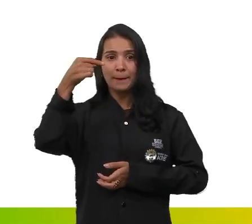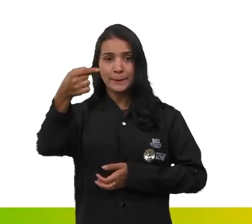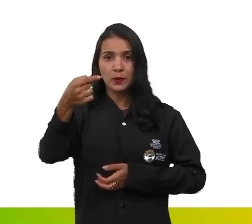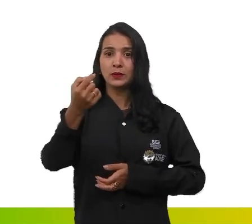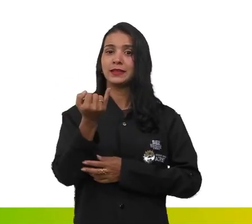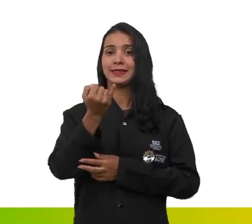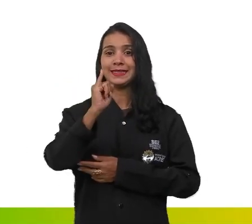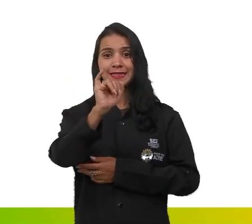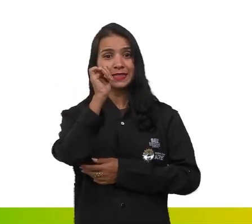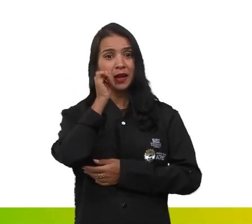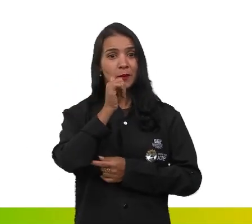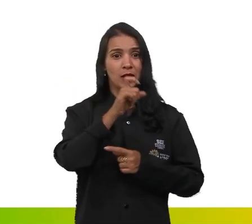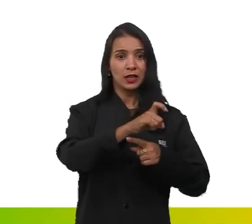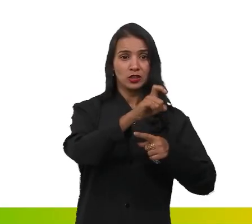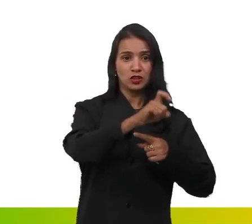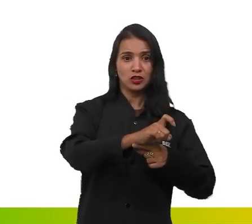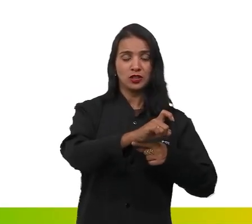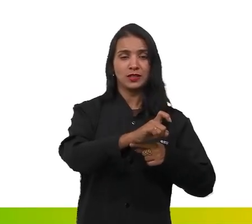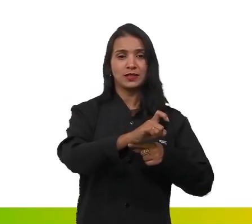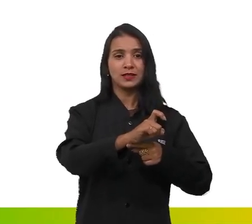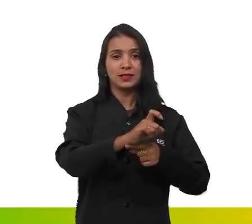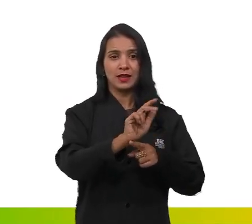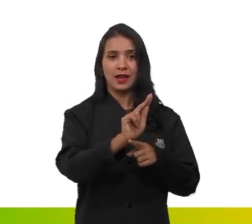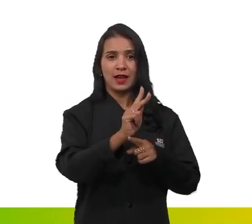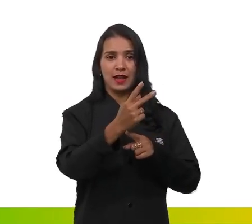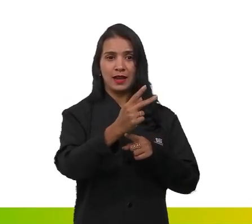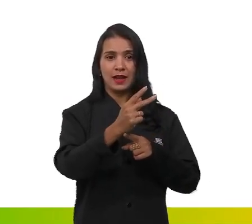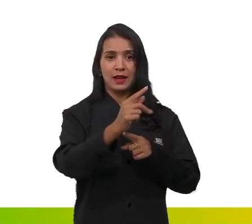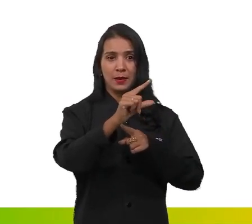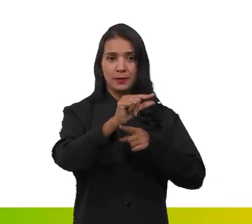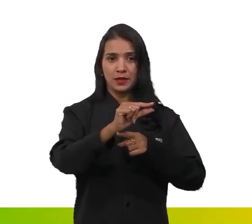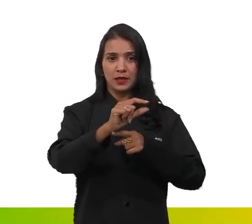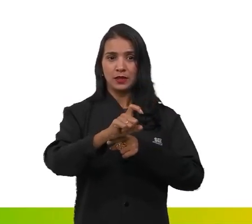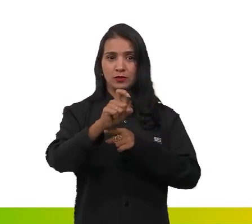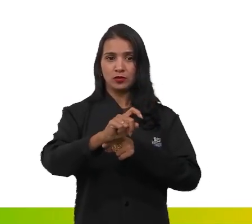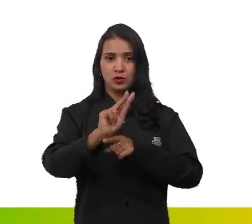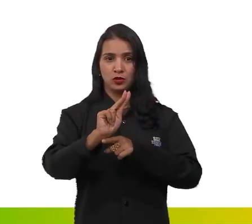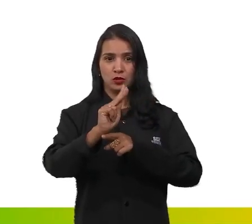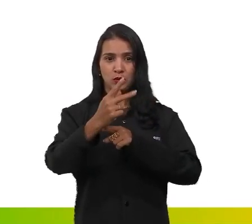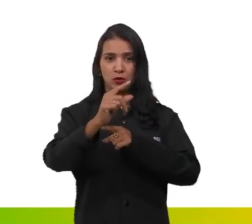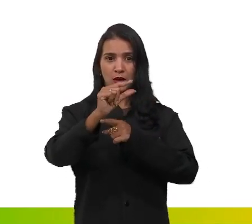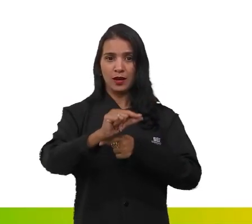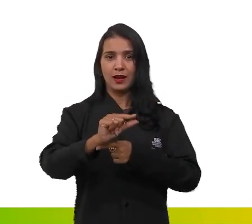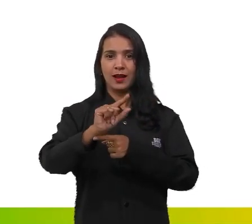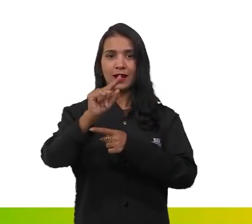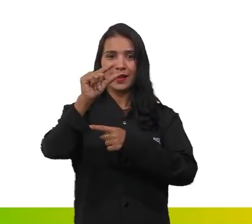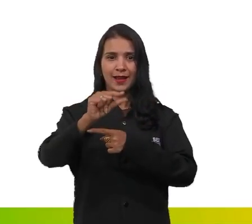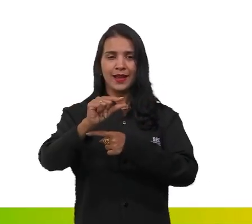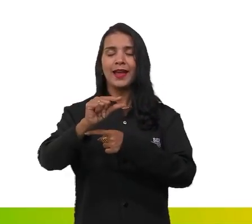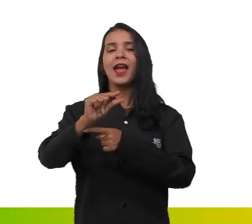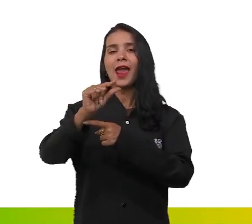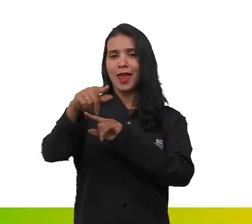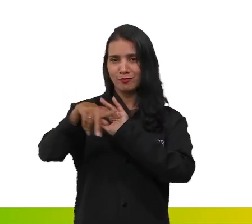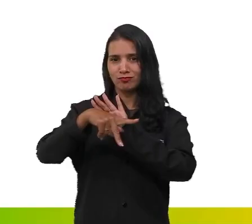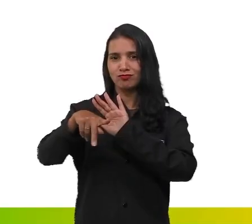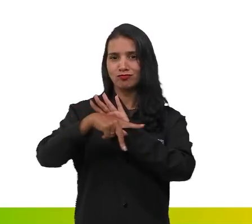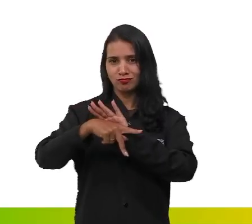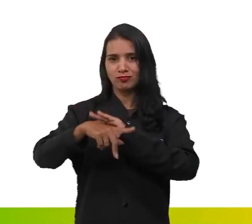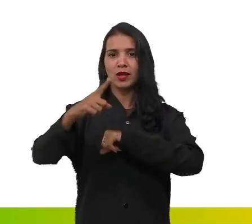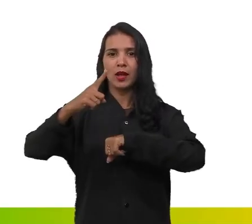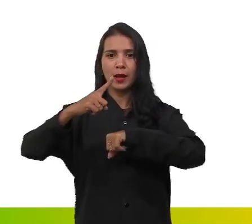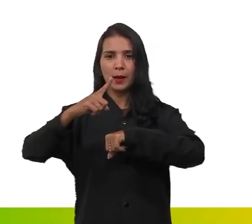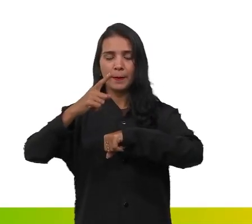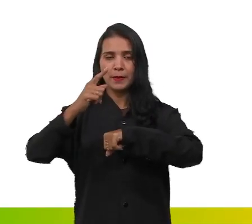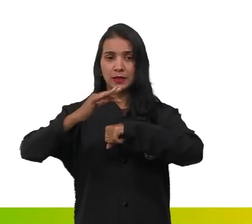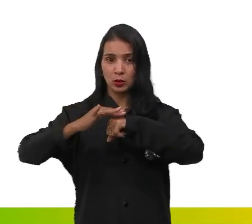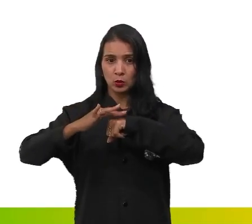é XHzinho, ela é hemofílica, tá ok? O homem é a mesma coisa, ele tem mais chances